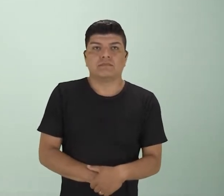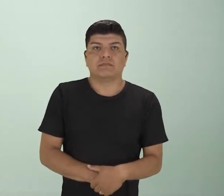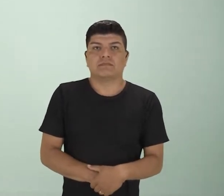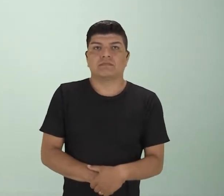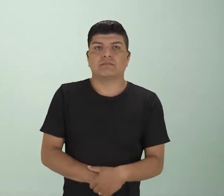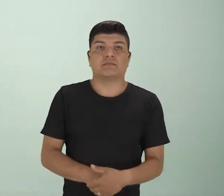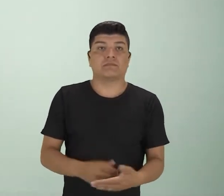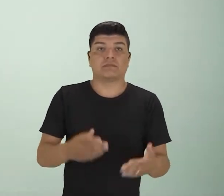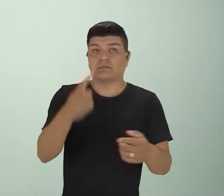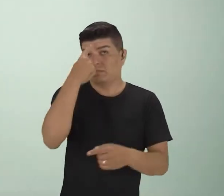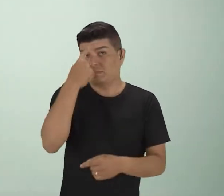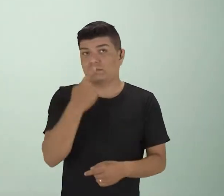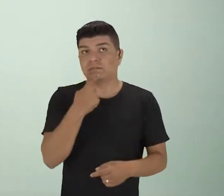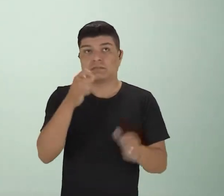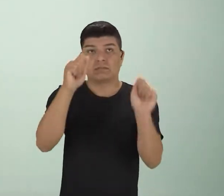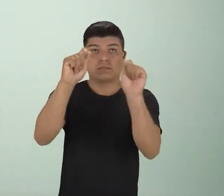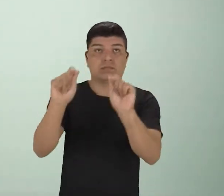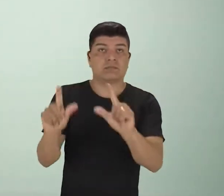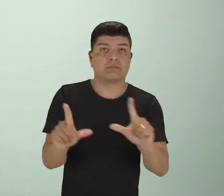Essa parte da